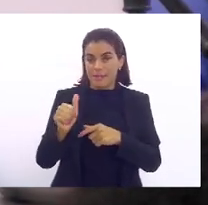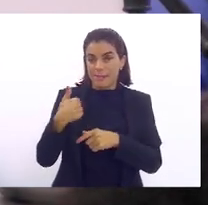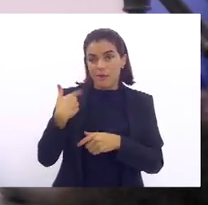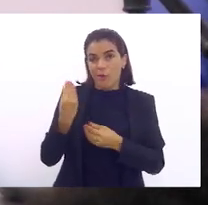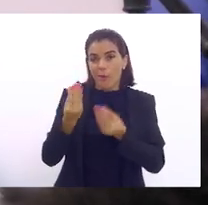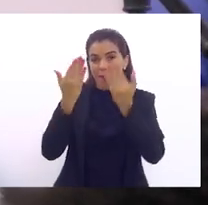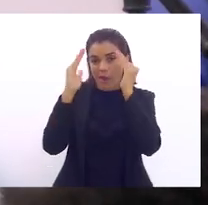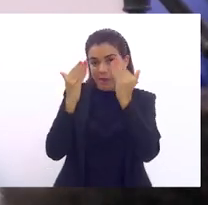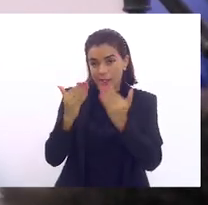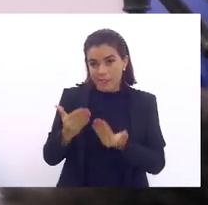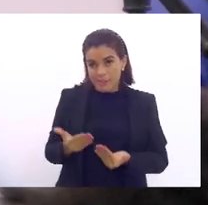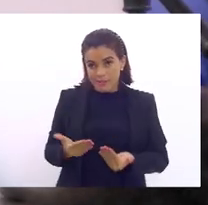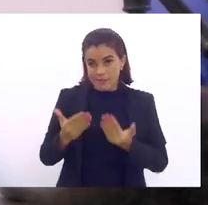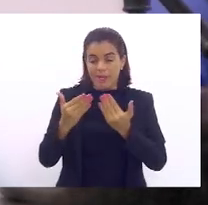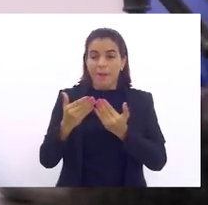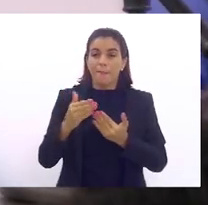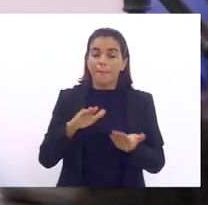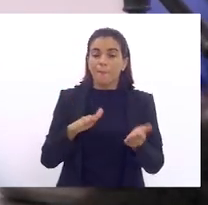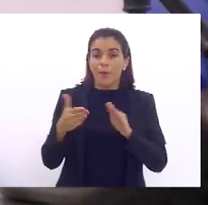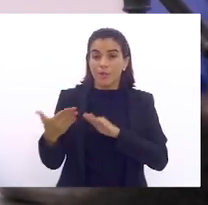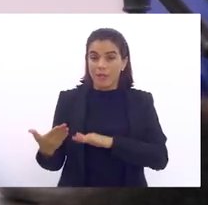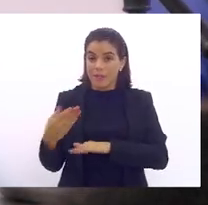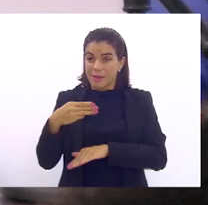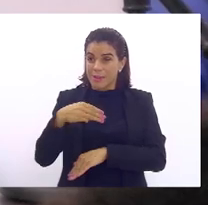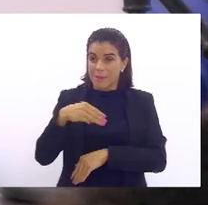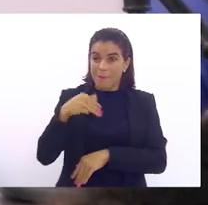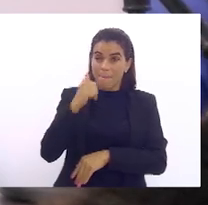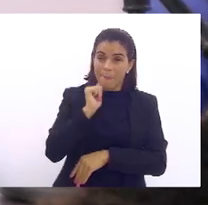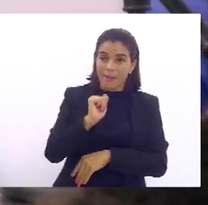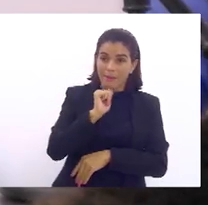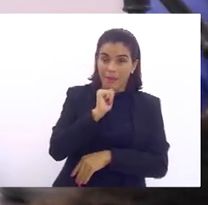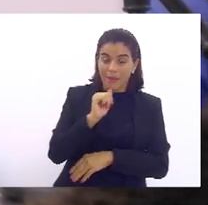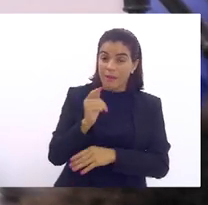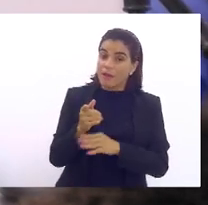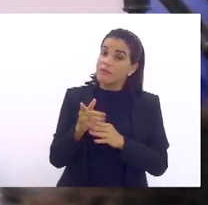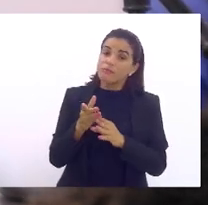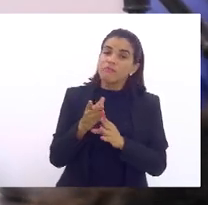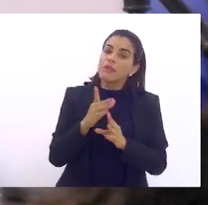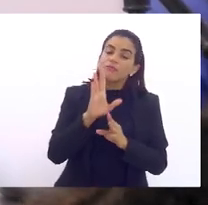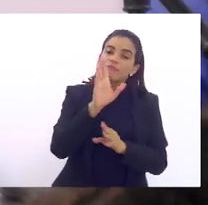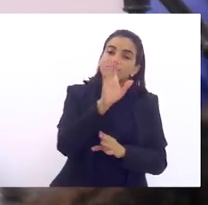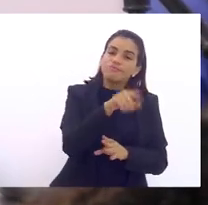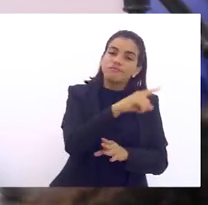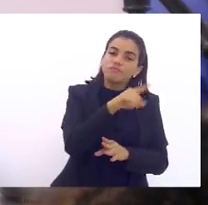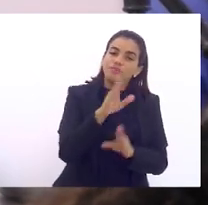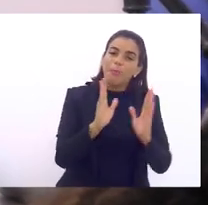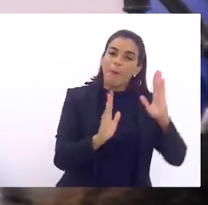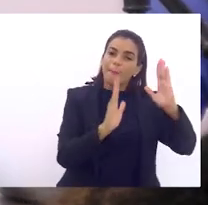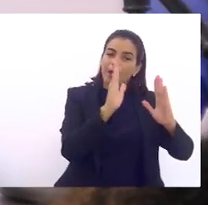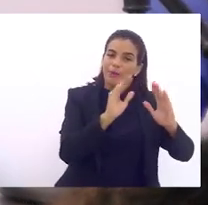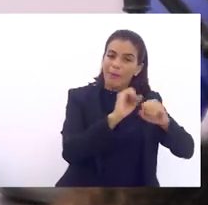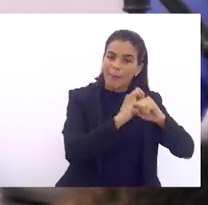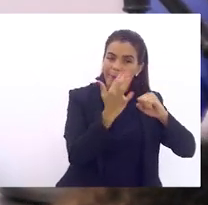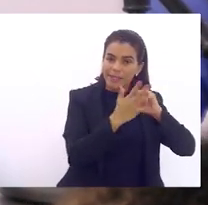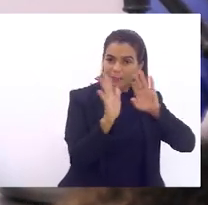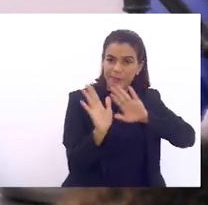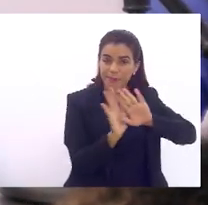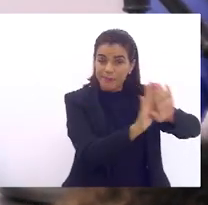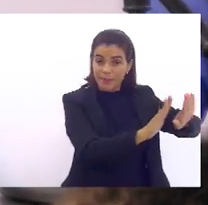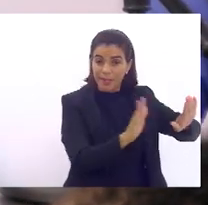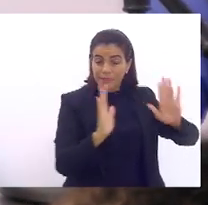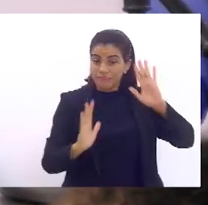diminuição do índice de mortalidade materna fora o período da pandemia né a gente tem que analisar esse dado com